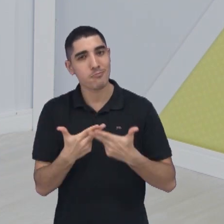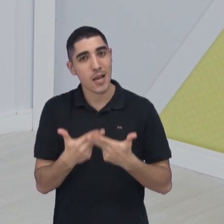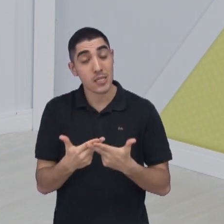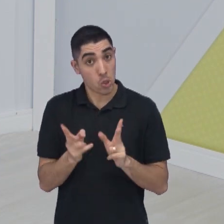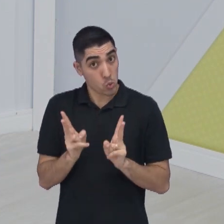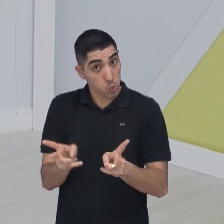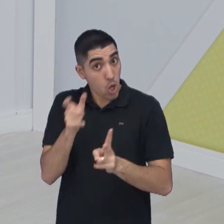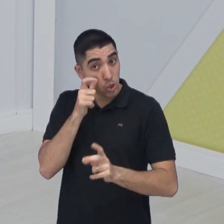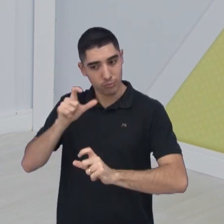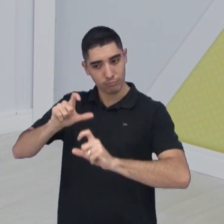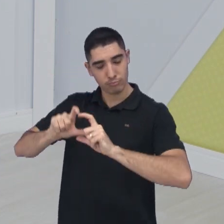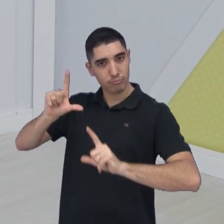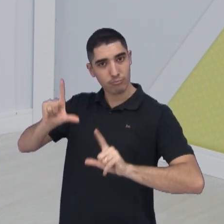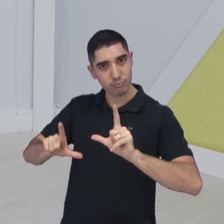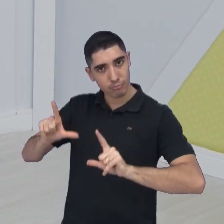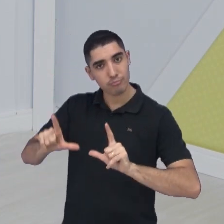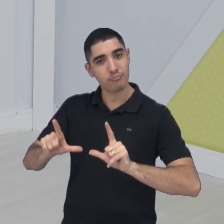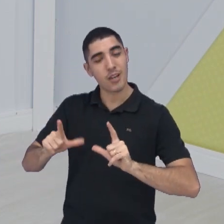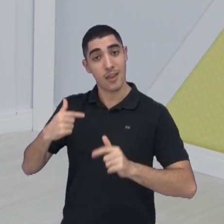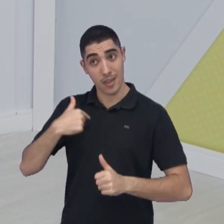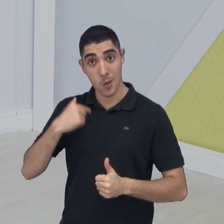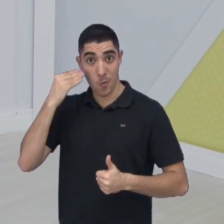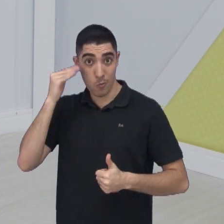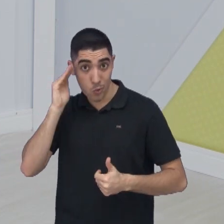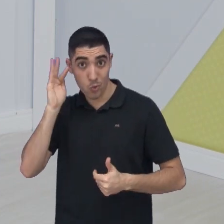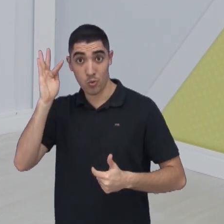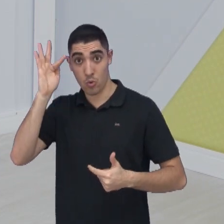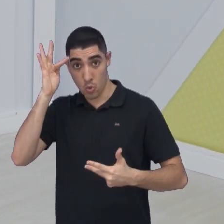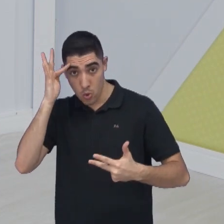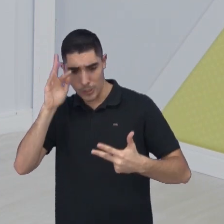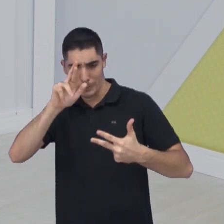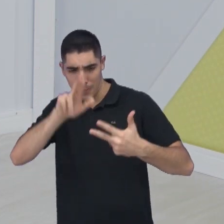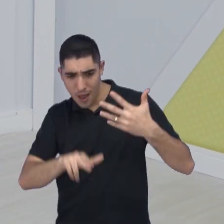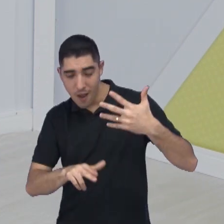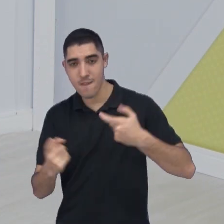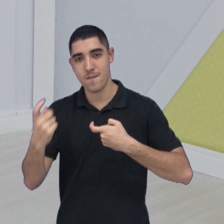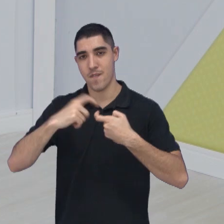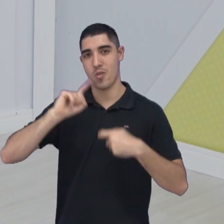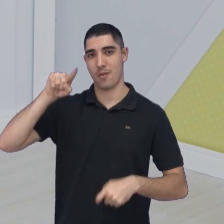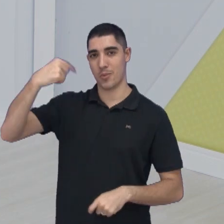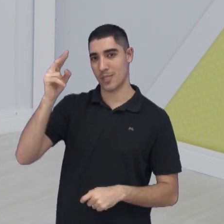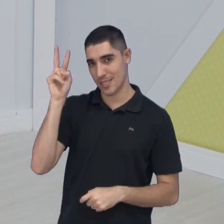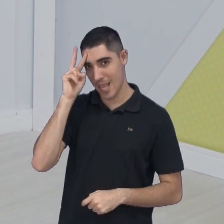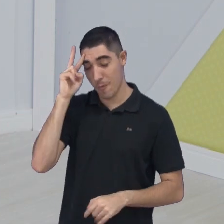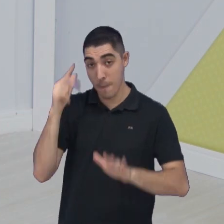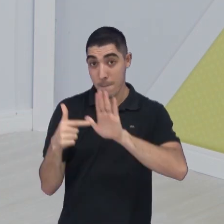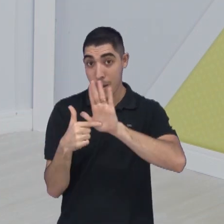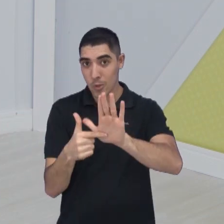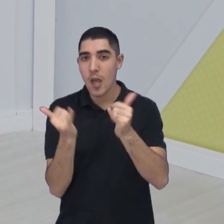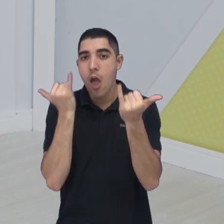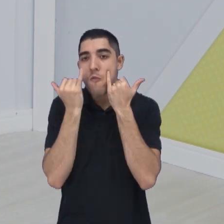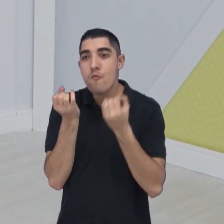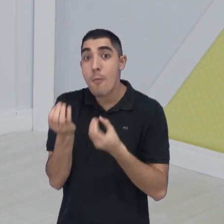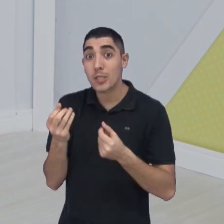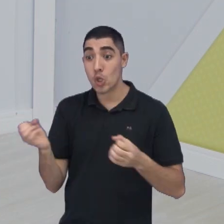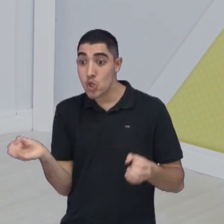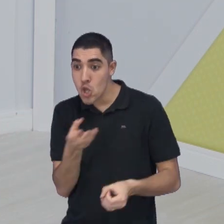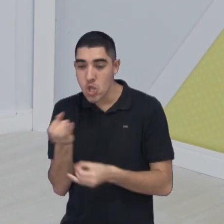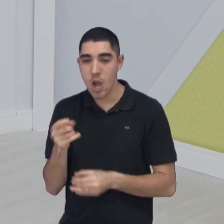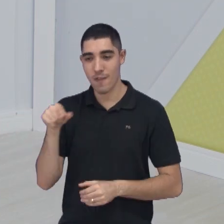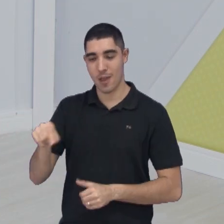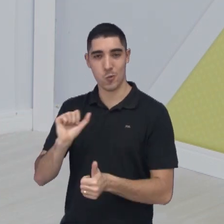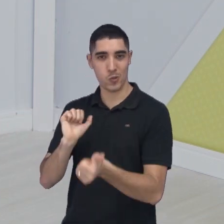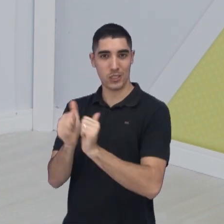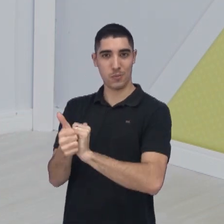Você fica agora com a programação da TV Câmara. Eu, Brunão, Luizão e grande equipe, a gente volta segunda-feira para te deixar super atualizado sobre as